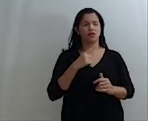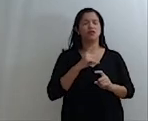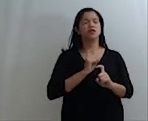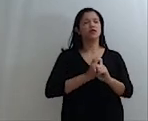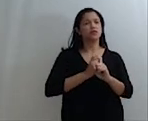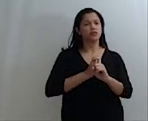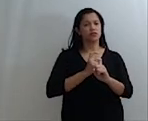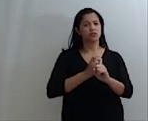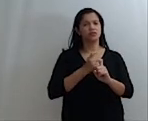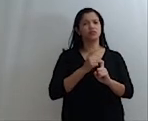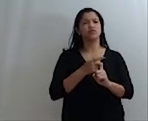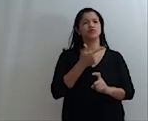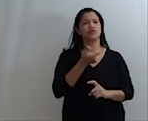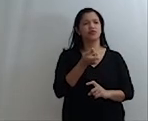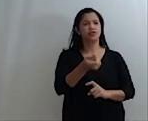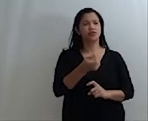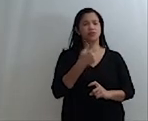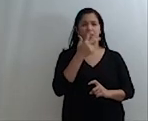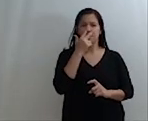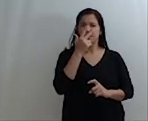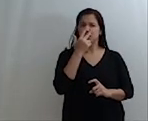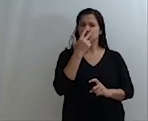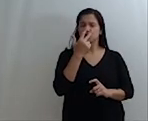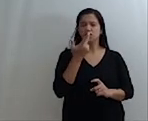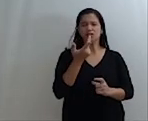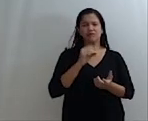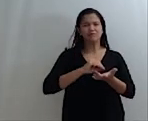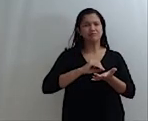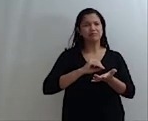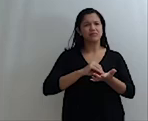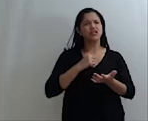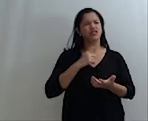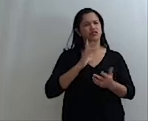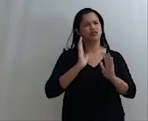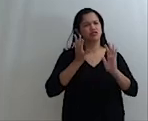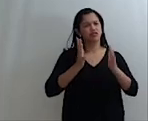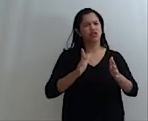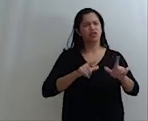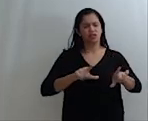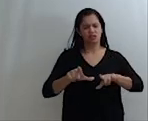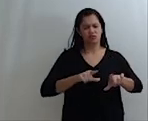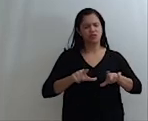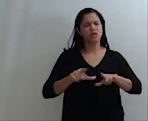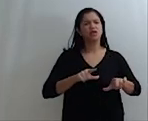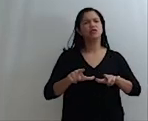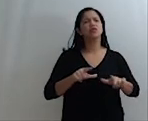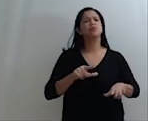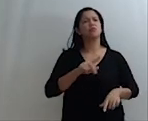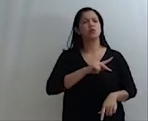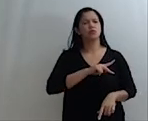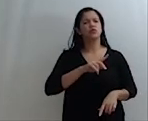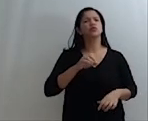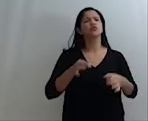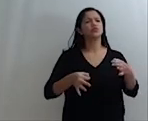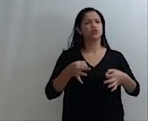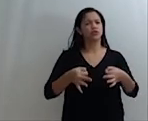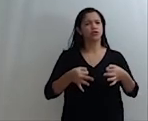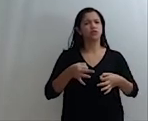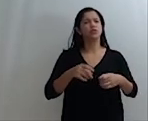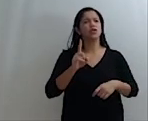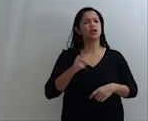um procedimento que raríssimas vezes eu fui promotor de justiça durante muitos anos raríssimas vezes é